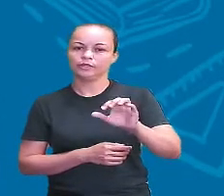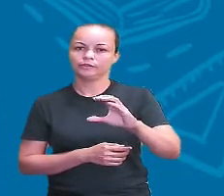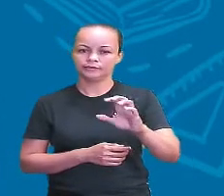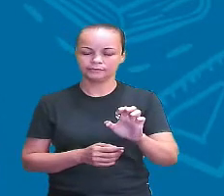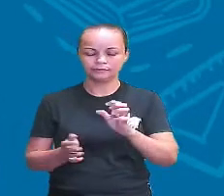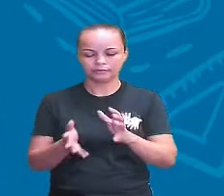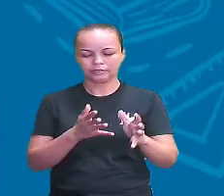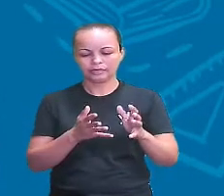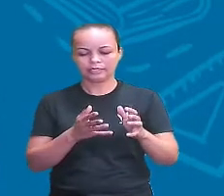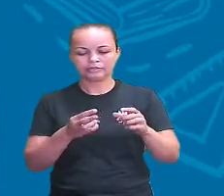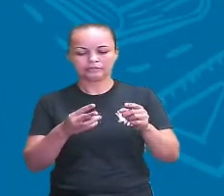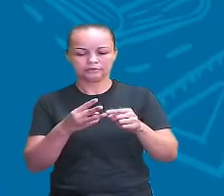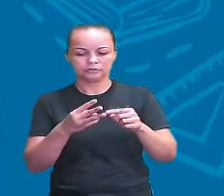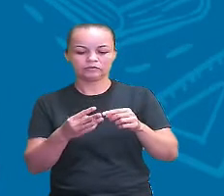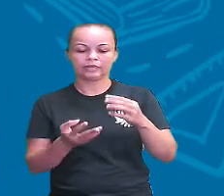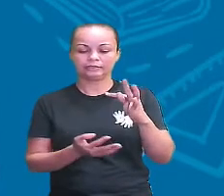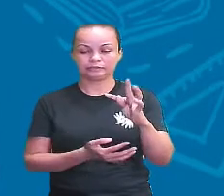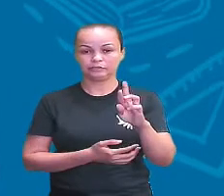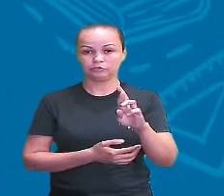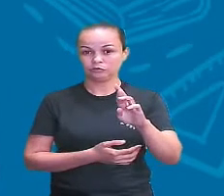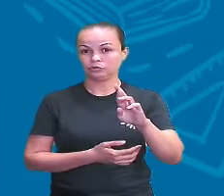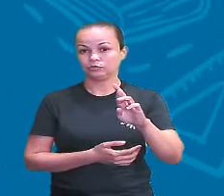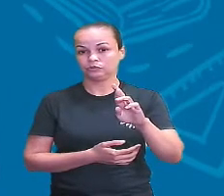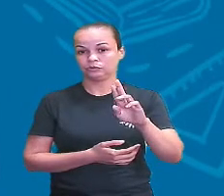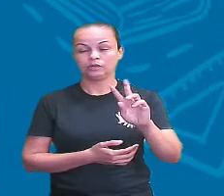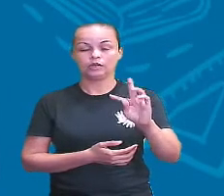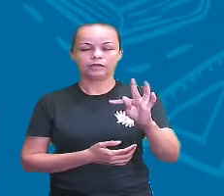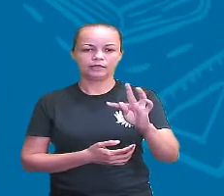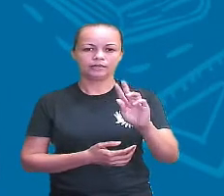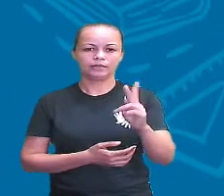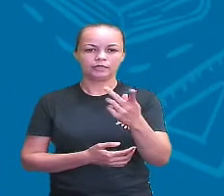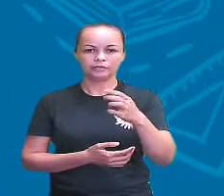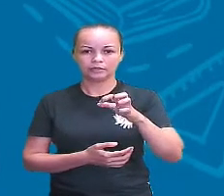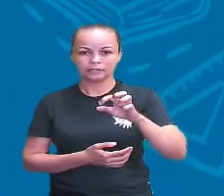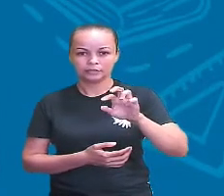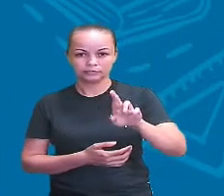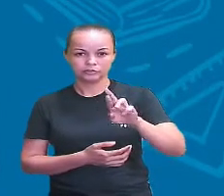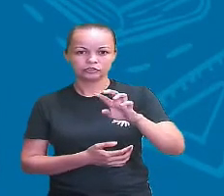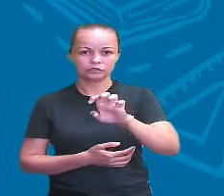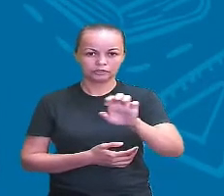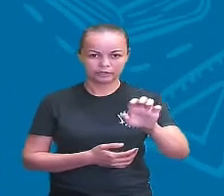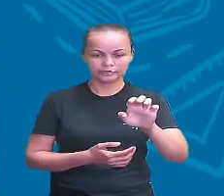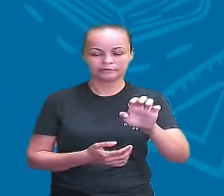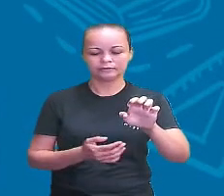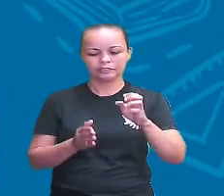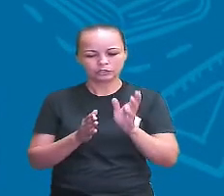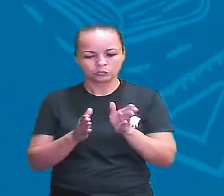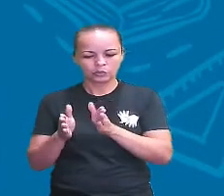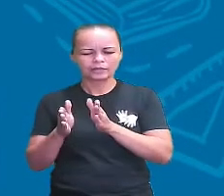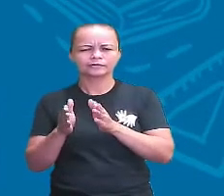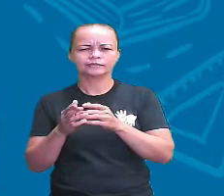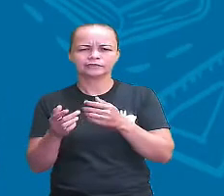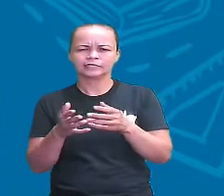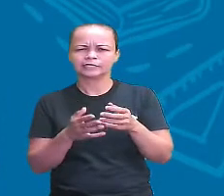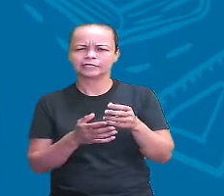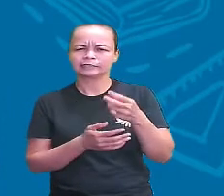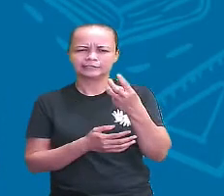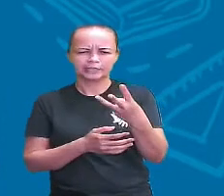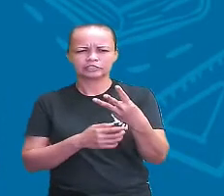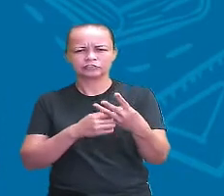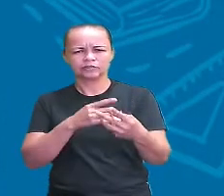dele, você vai falar 3, mais a palavra times. 3 vezes por semana, 3 times a week. 5 vezes